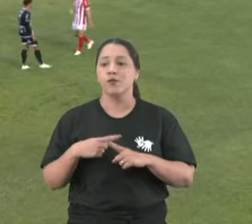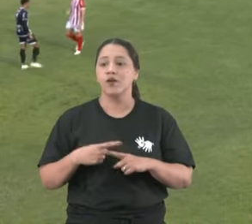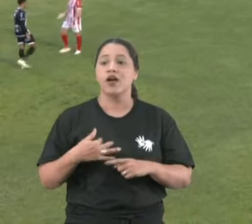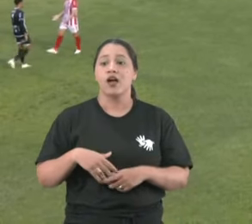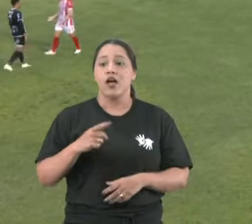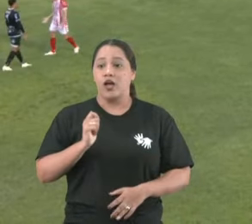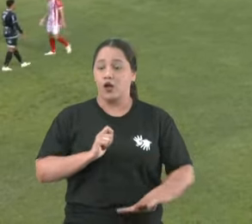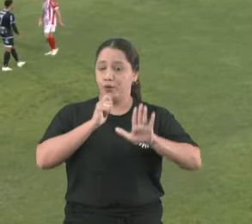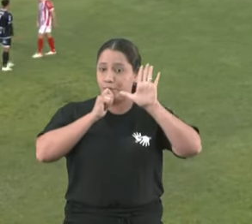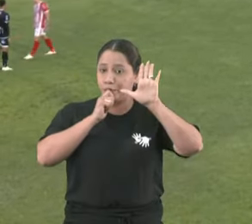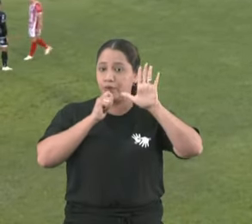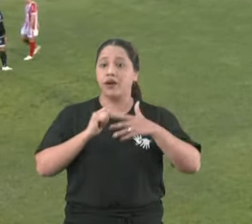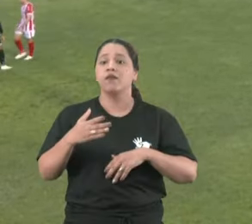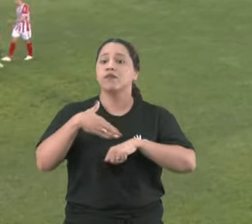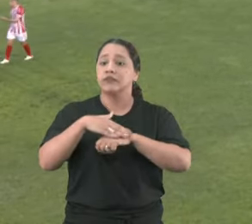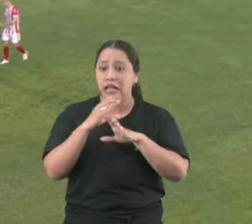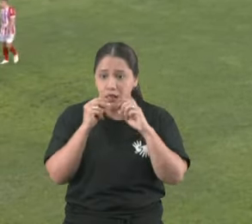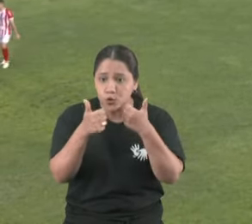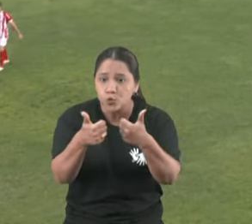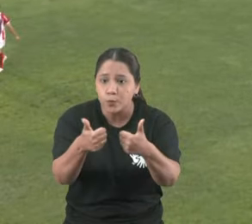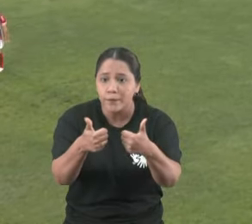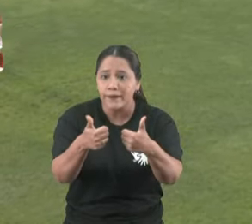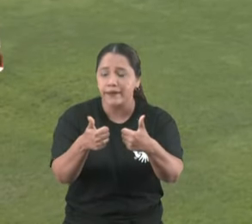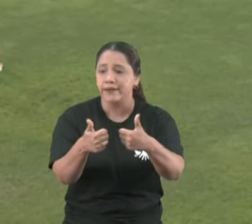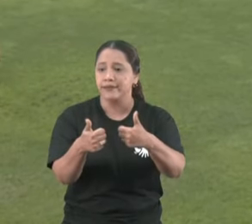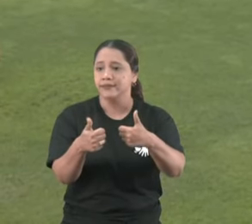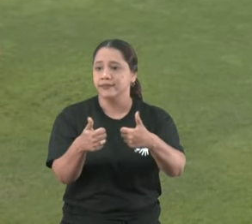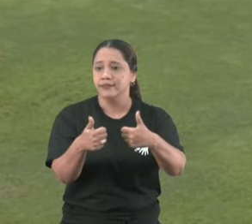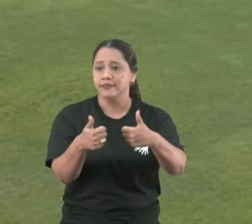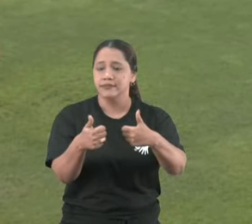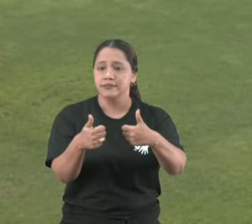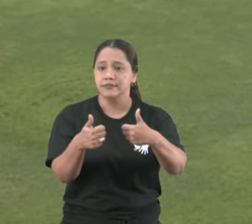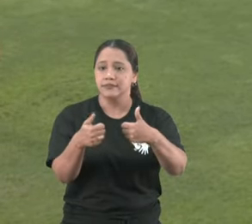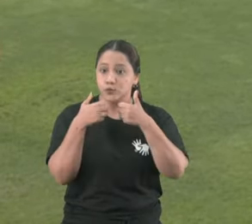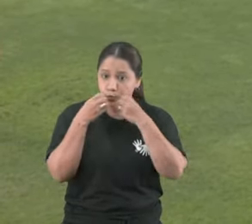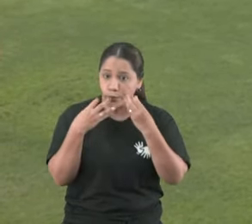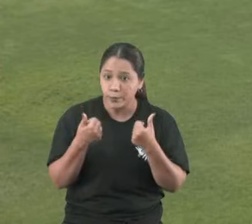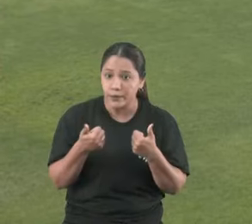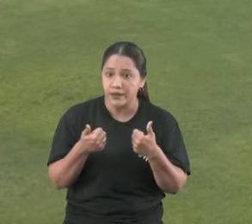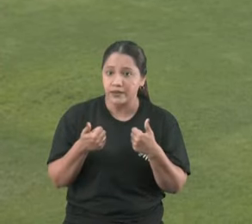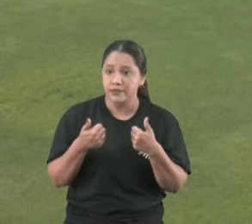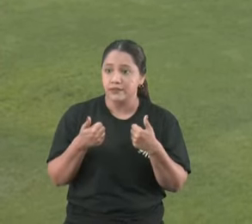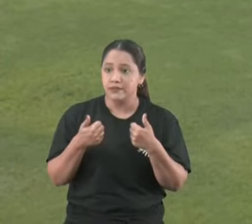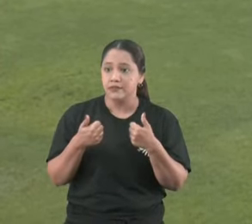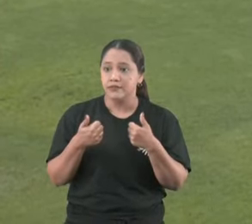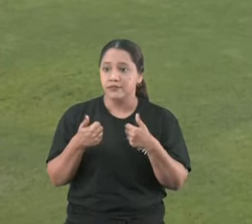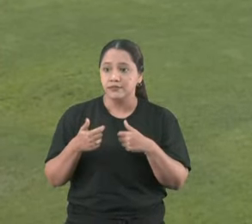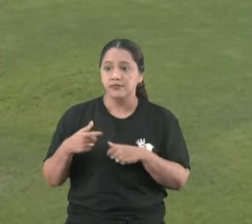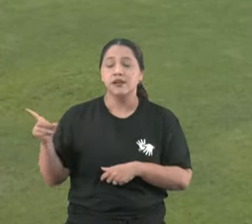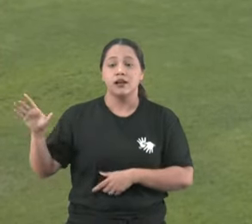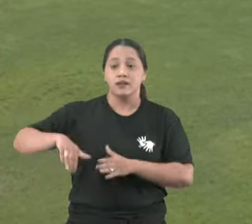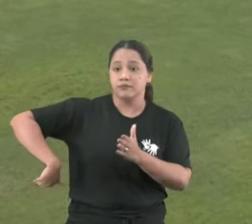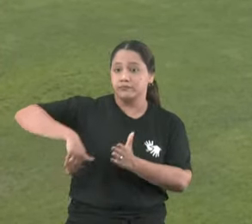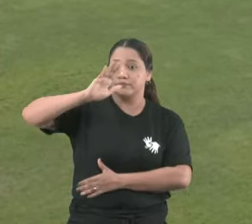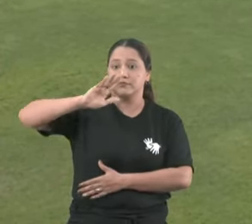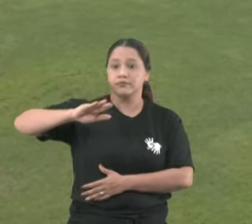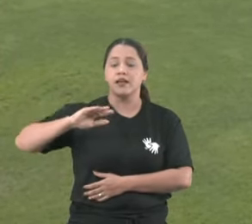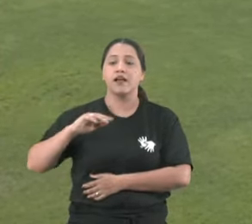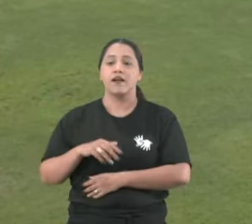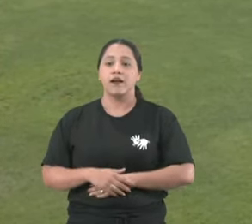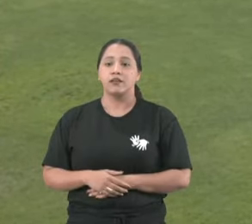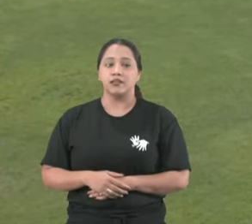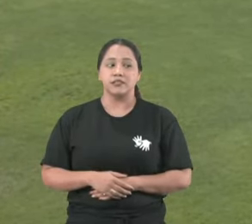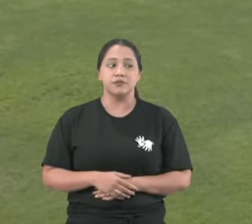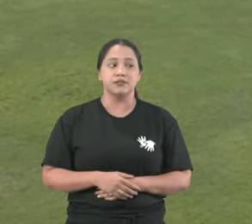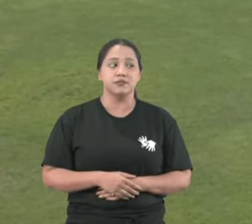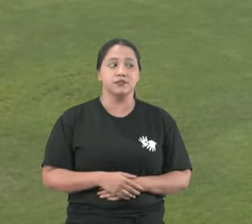Kellyton, saber se está tudo bem com ele. E quem vai cobrar o lateral ali, que Henrique. É o Paulinho, vai